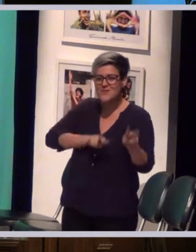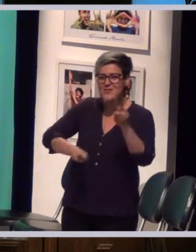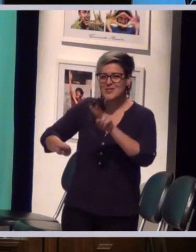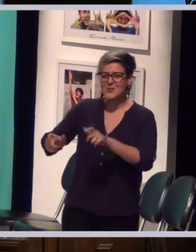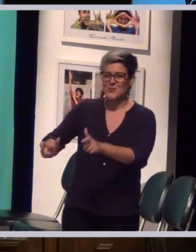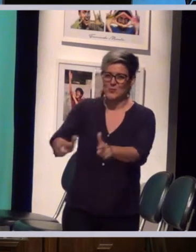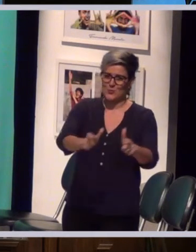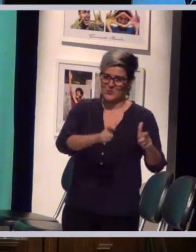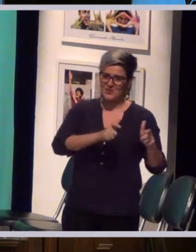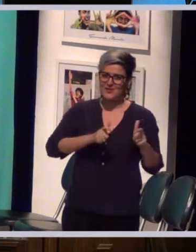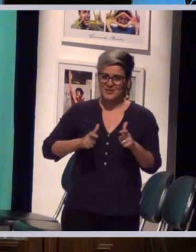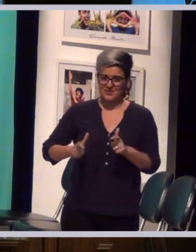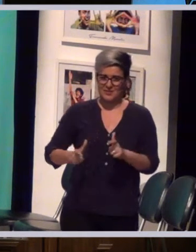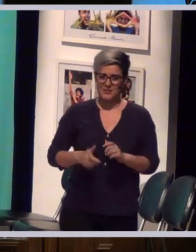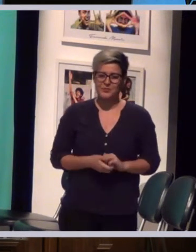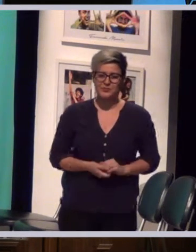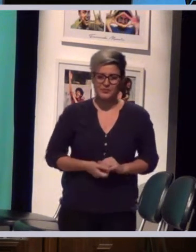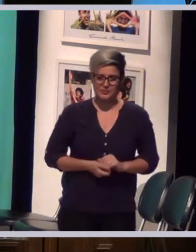visoespacial.